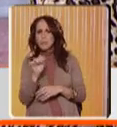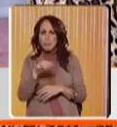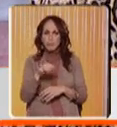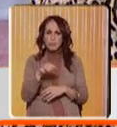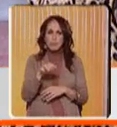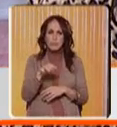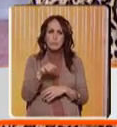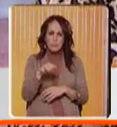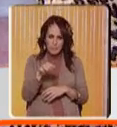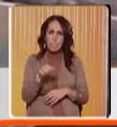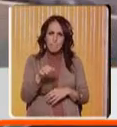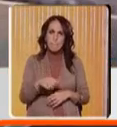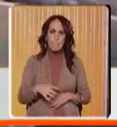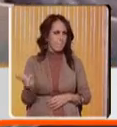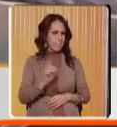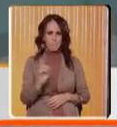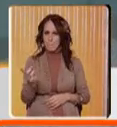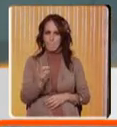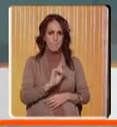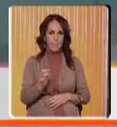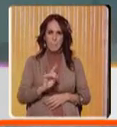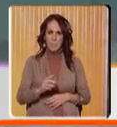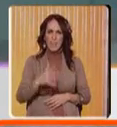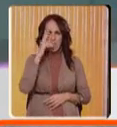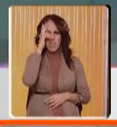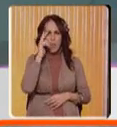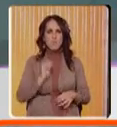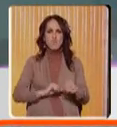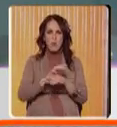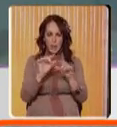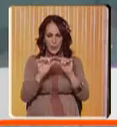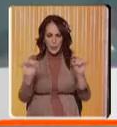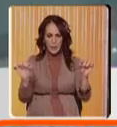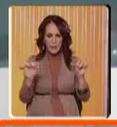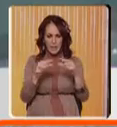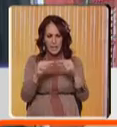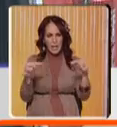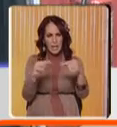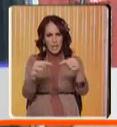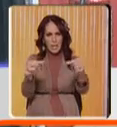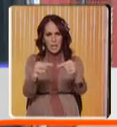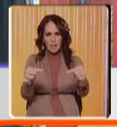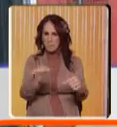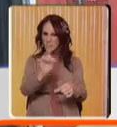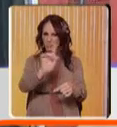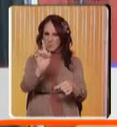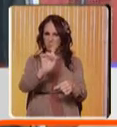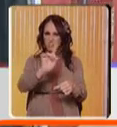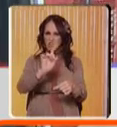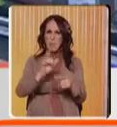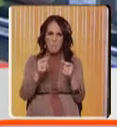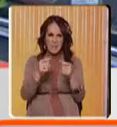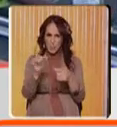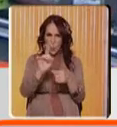São. São. Não. As delícias? Acho que não. Não, não, não é